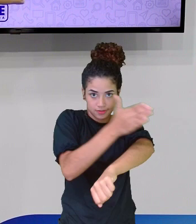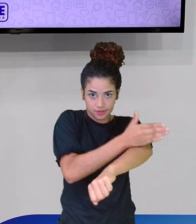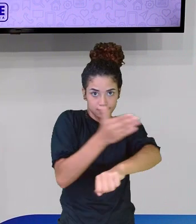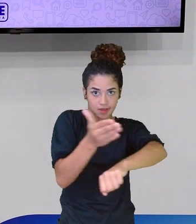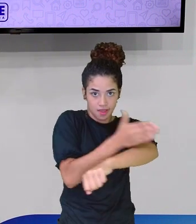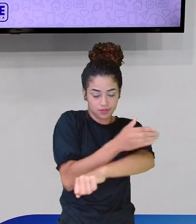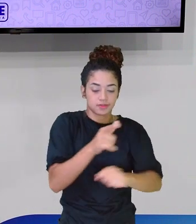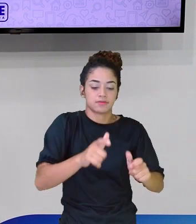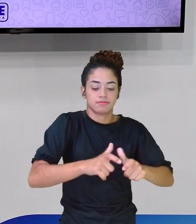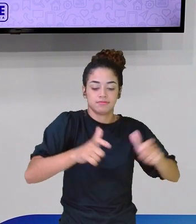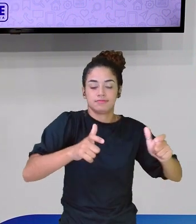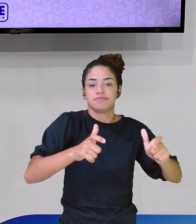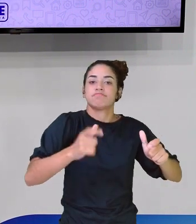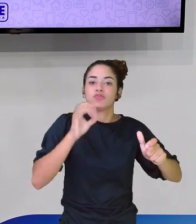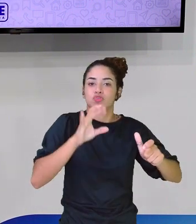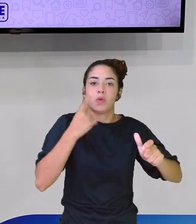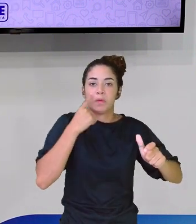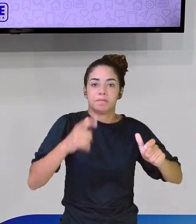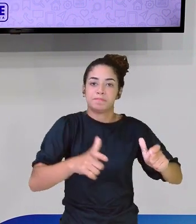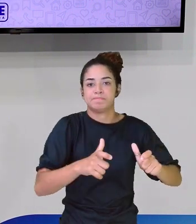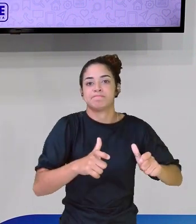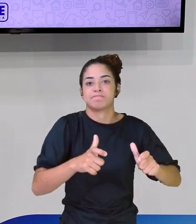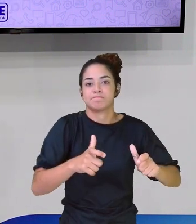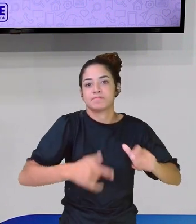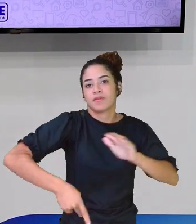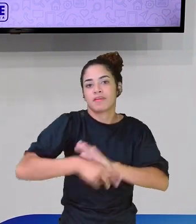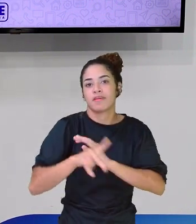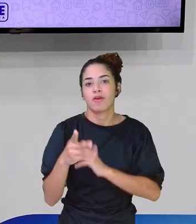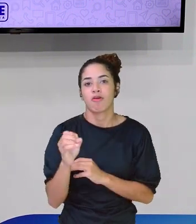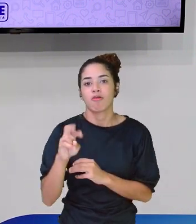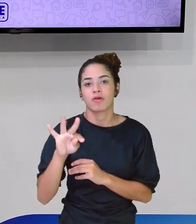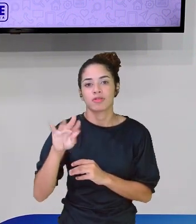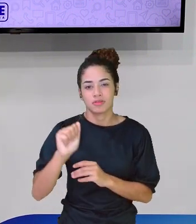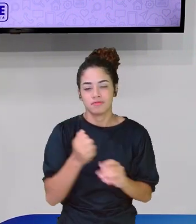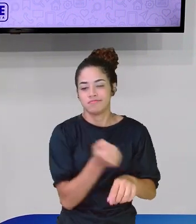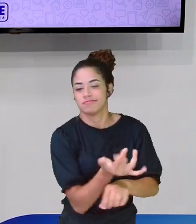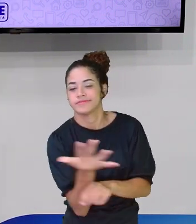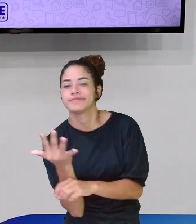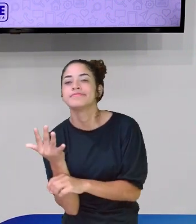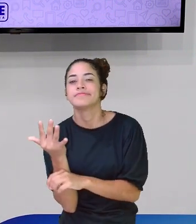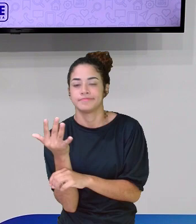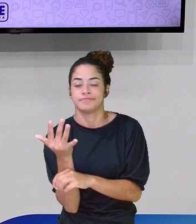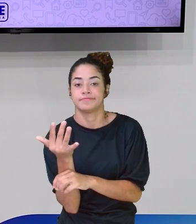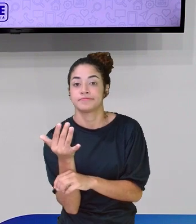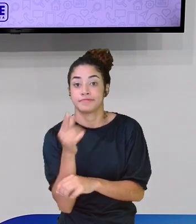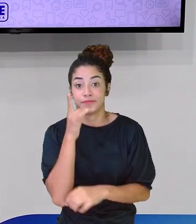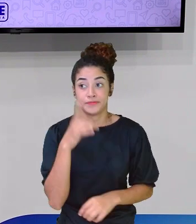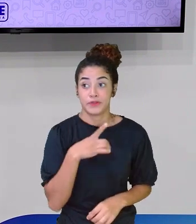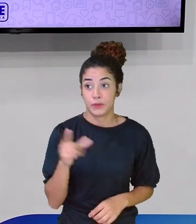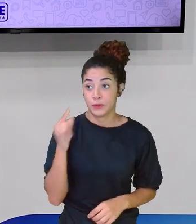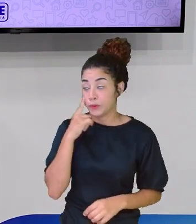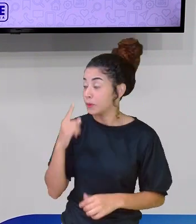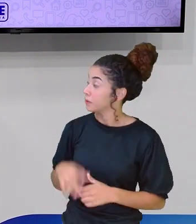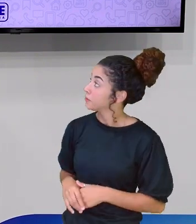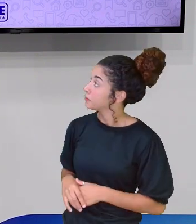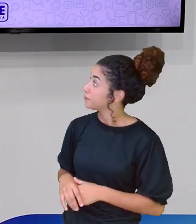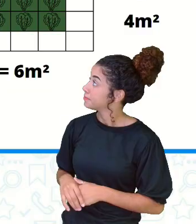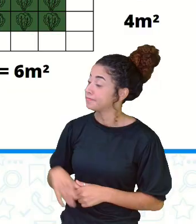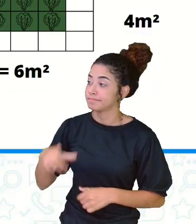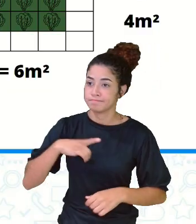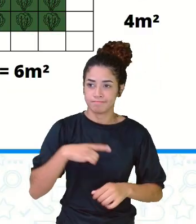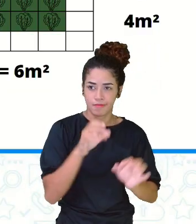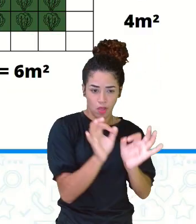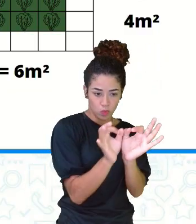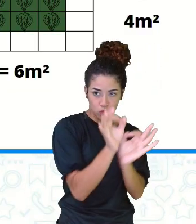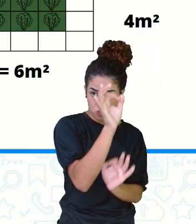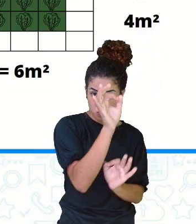do plantio, né? Da horta de Pedro, tá aqui. Eu tenho a minha